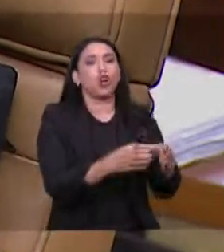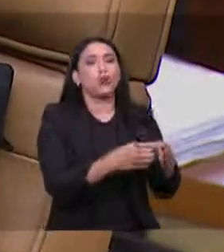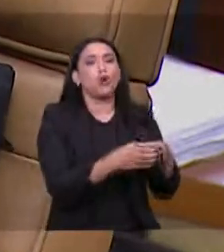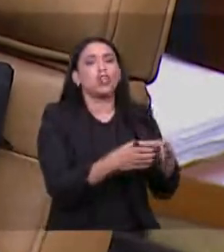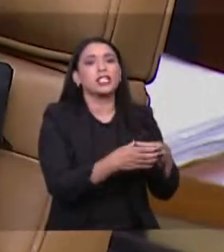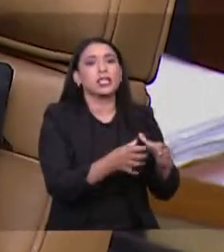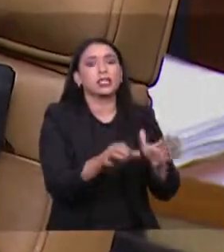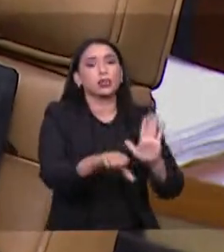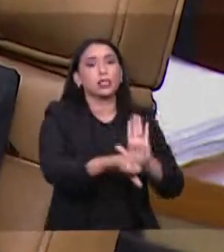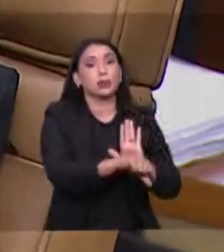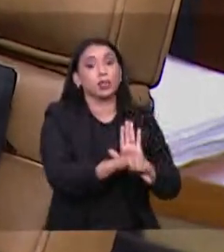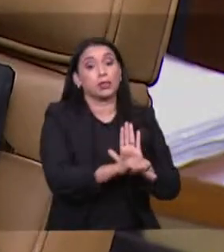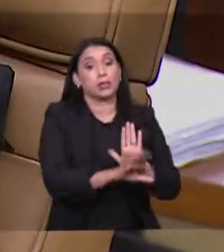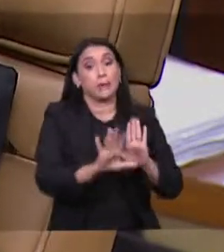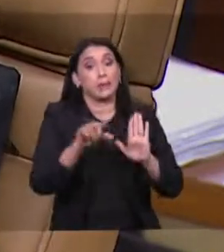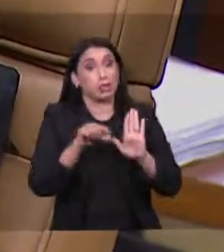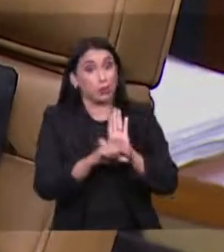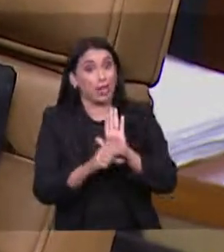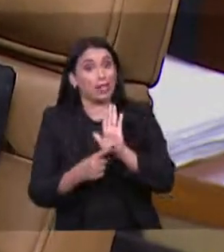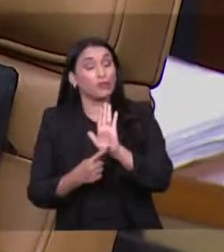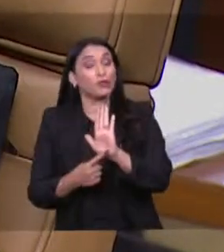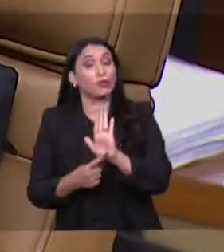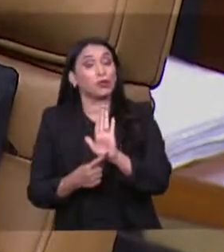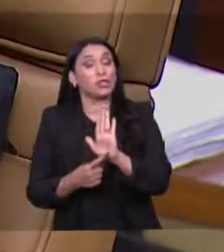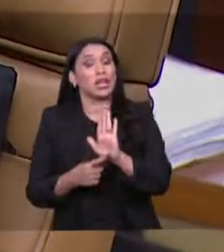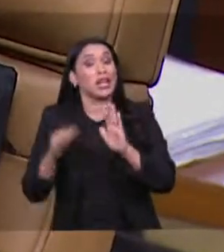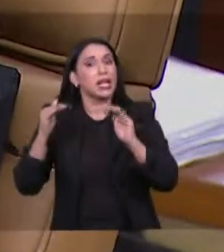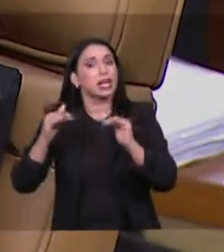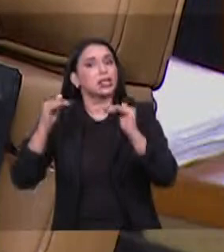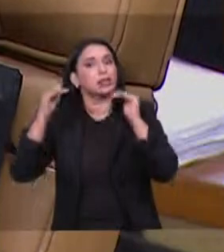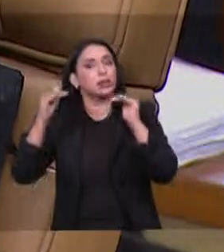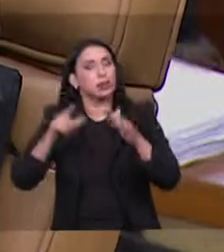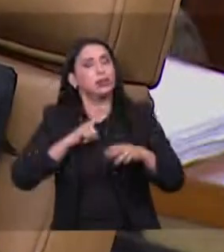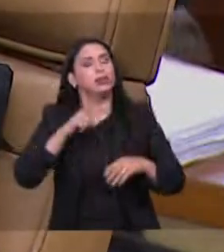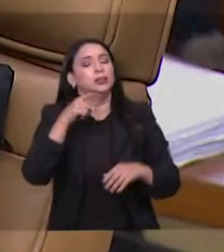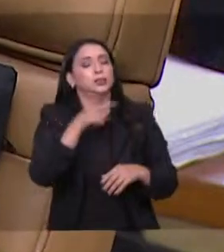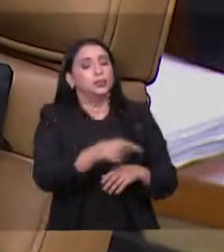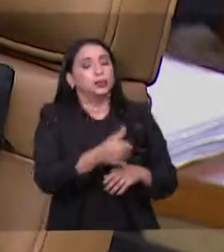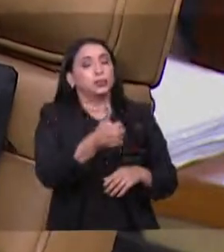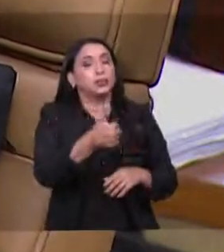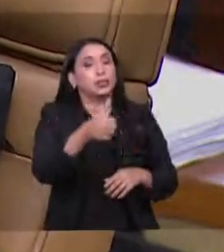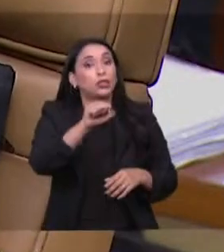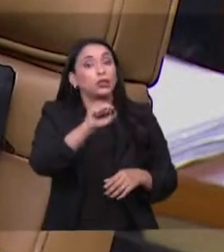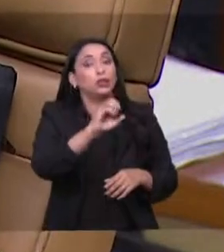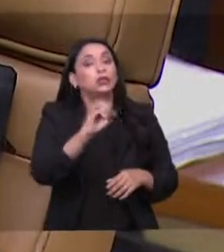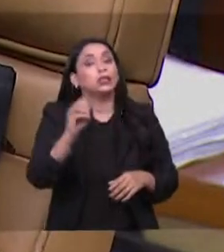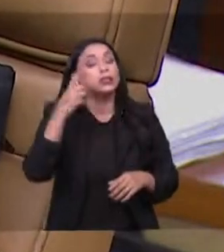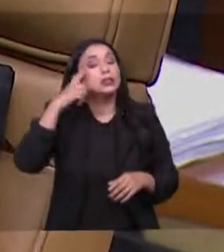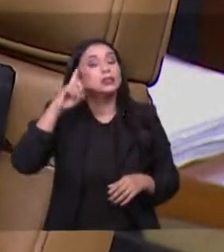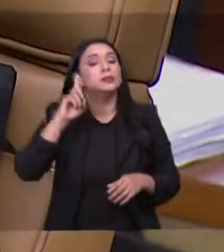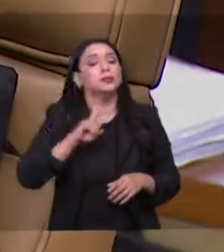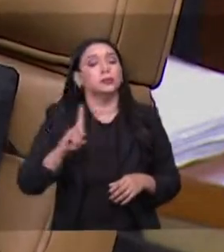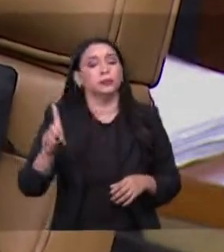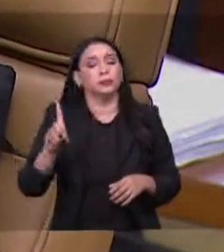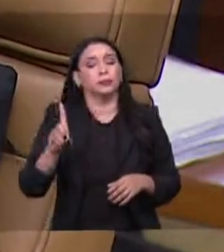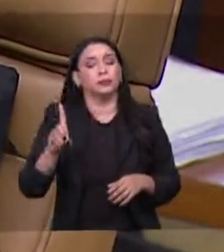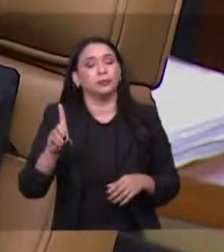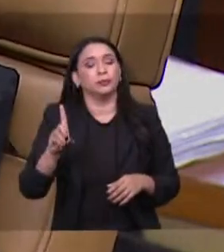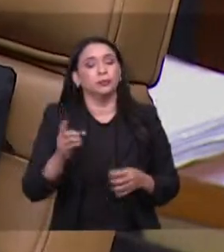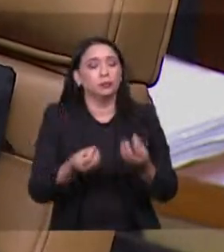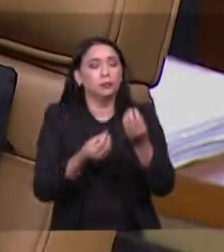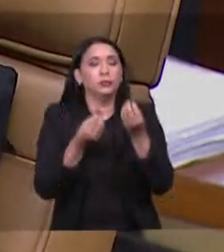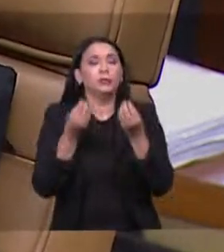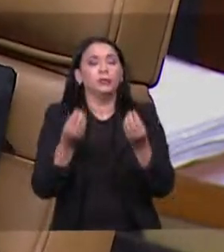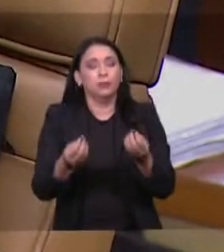de regulamento, as autoridades deverão disciplinar em 180 dias o modo